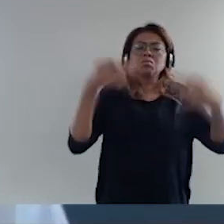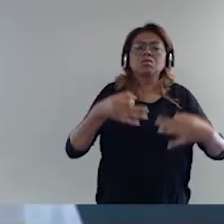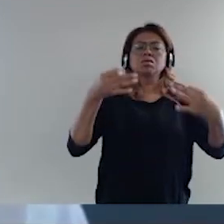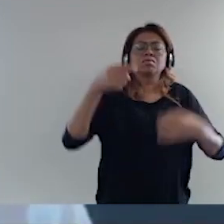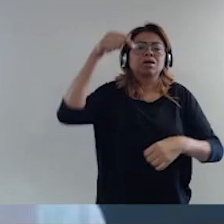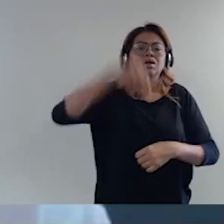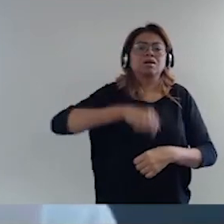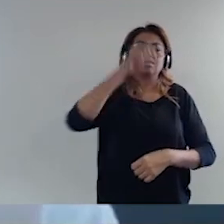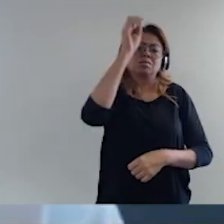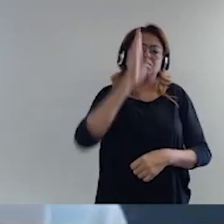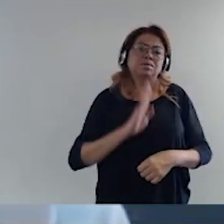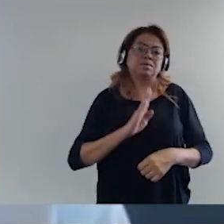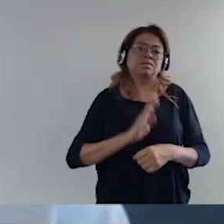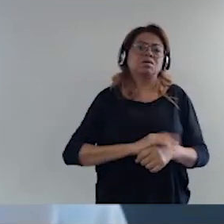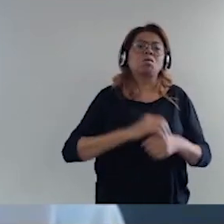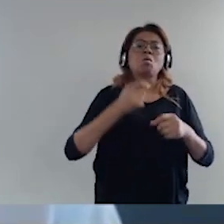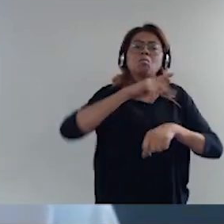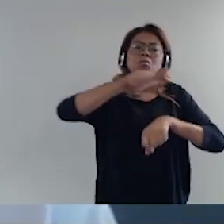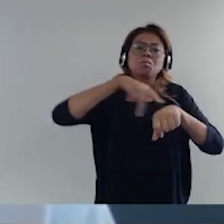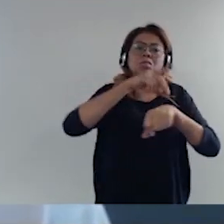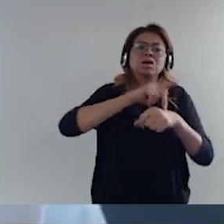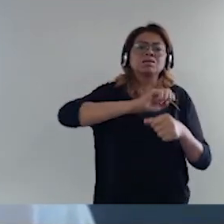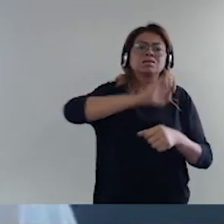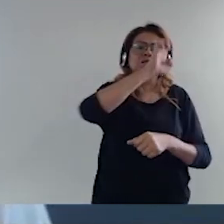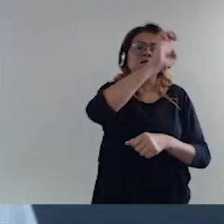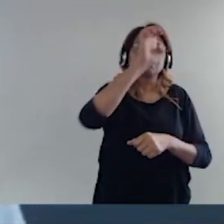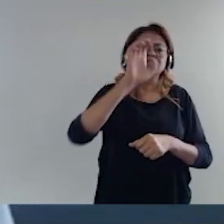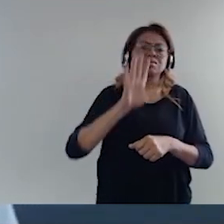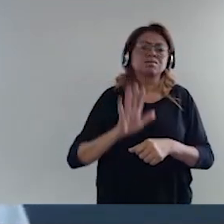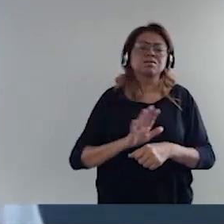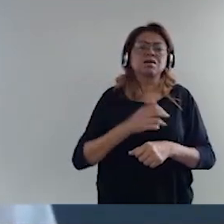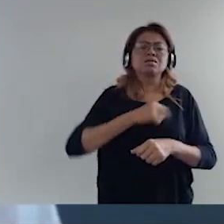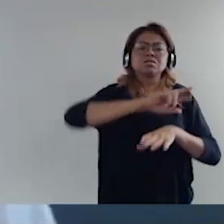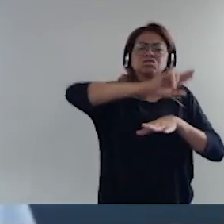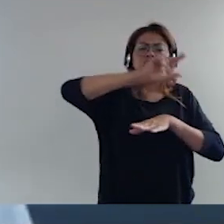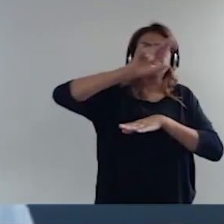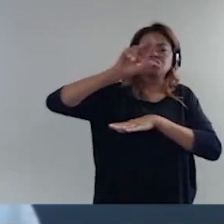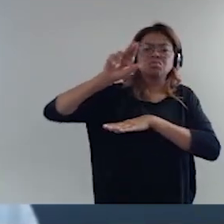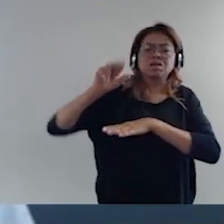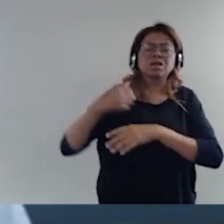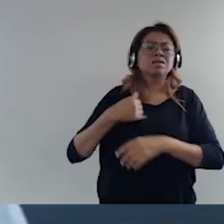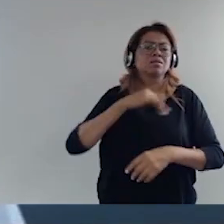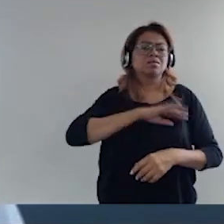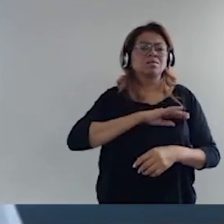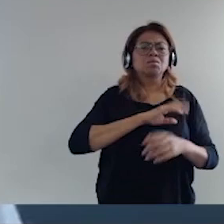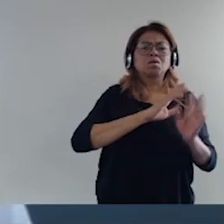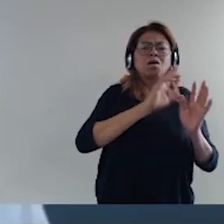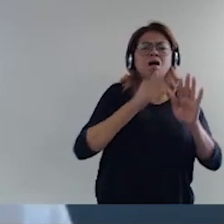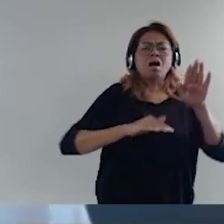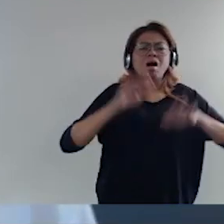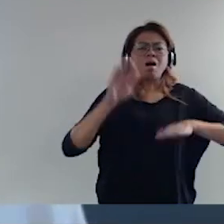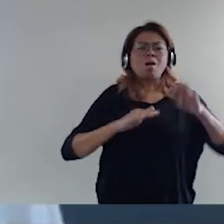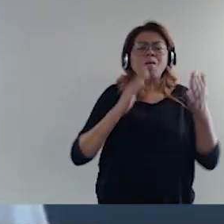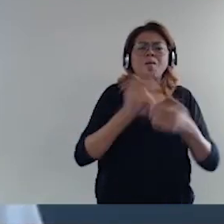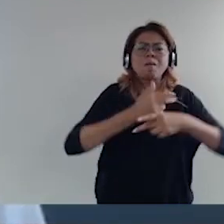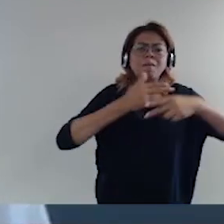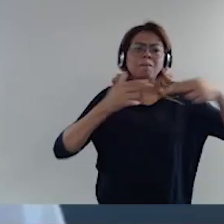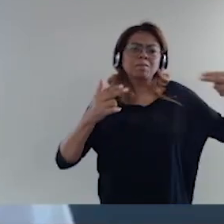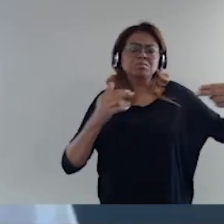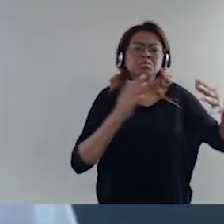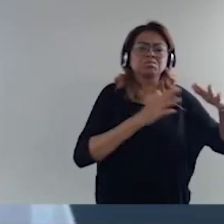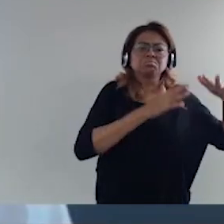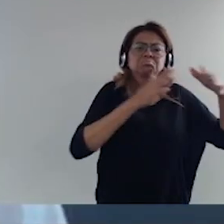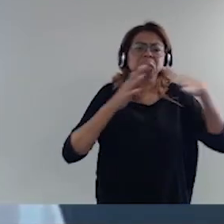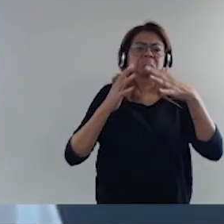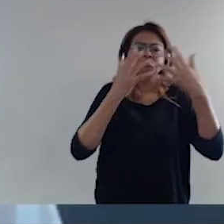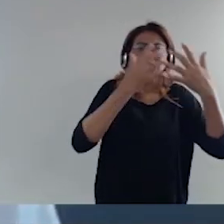país continental. E as distorções causadas no andar da carruagem que provocaram uma